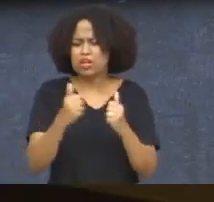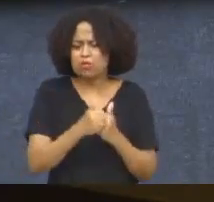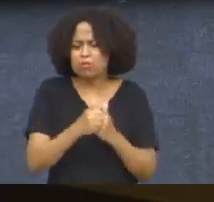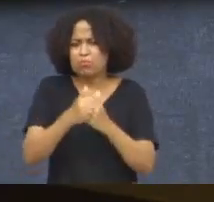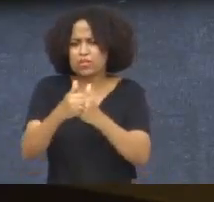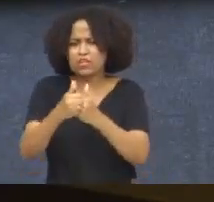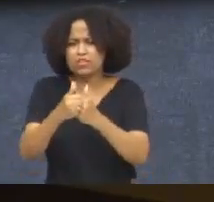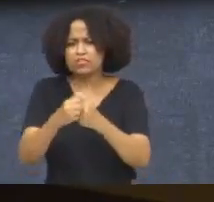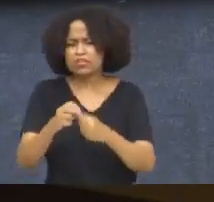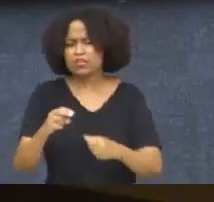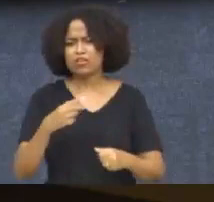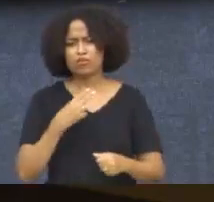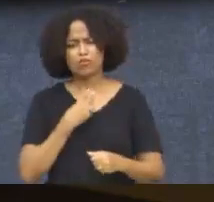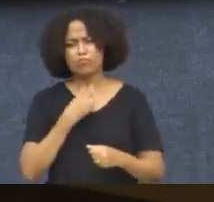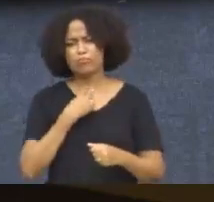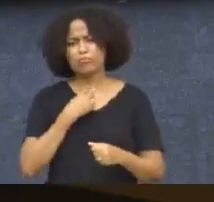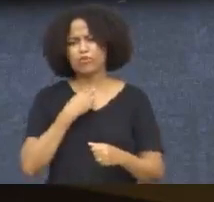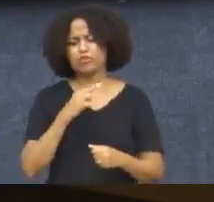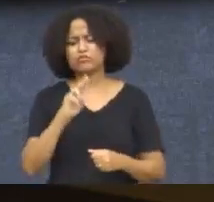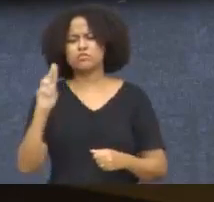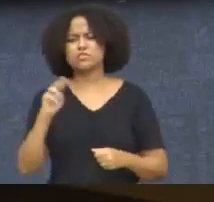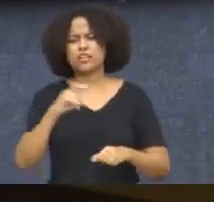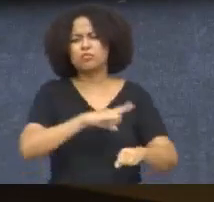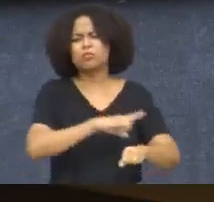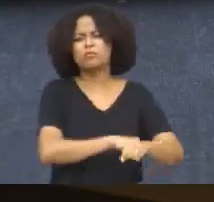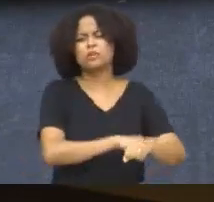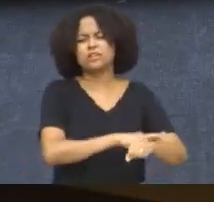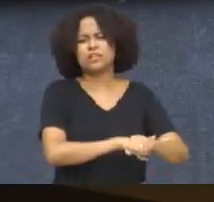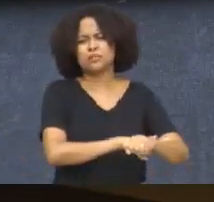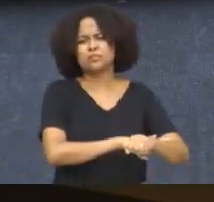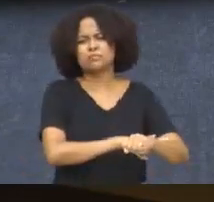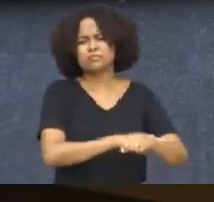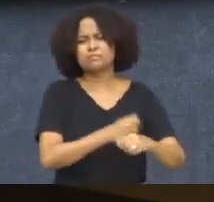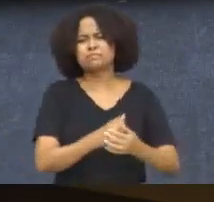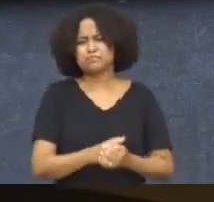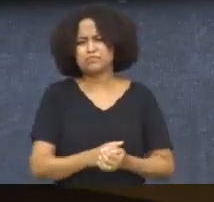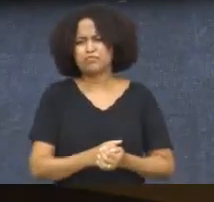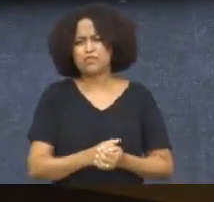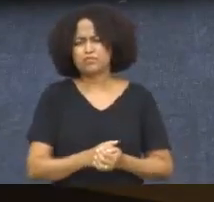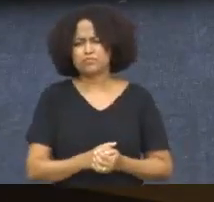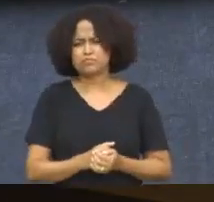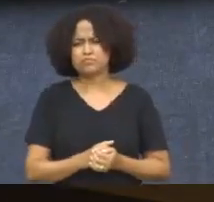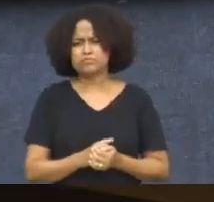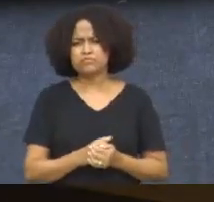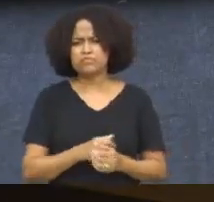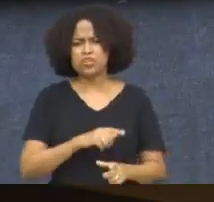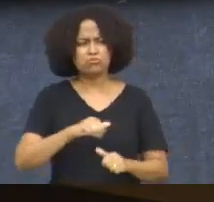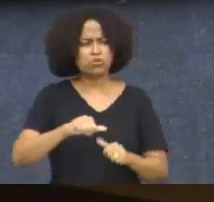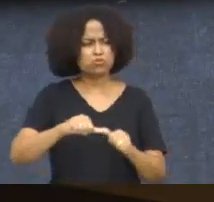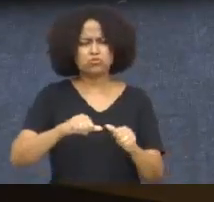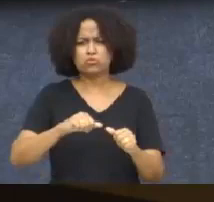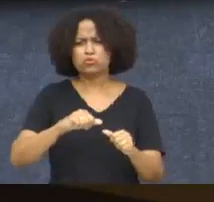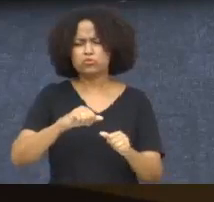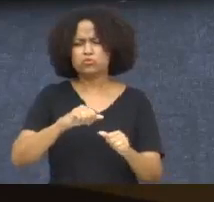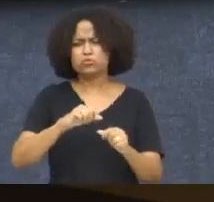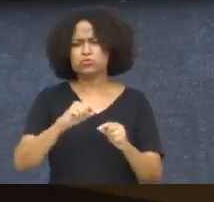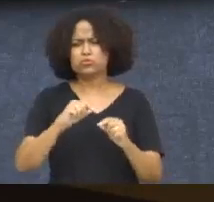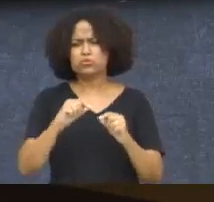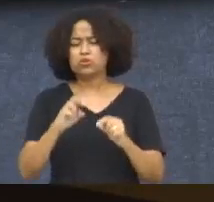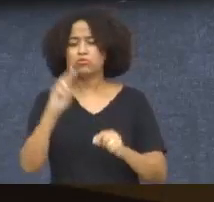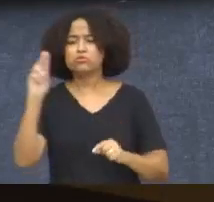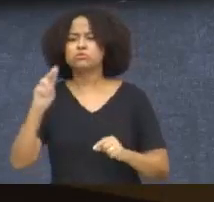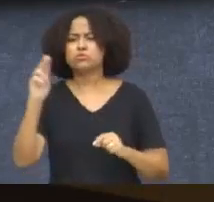dessa emenda é que a prefeitura construa um banheiro externo para que possa aí ajudar todos os usuários que estão ali acompanhando